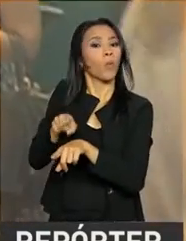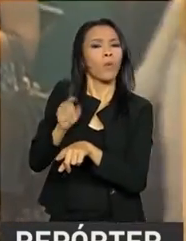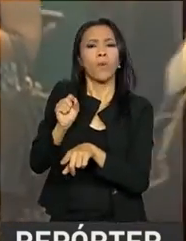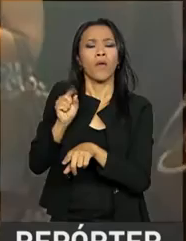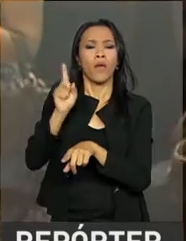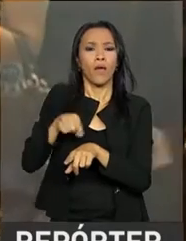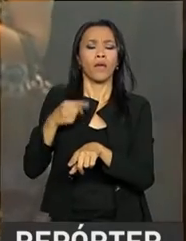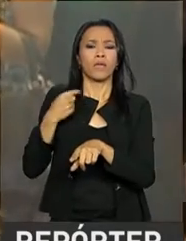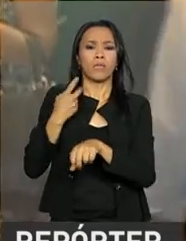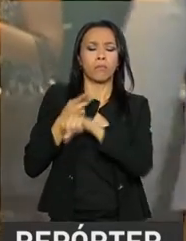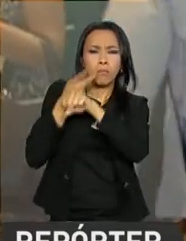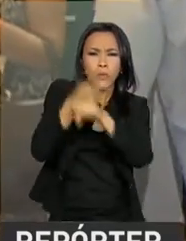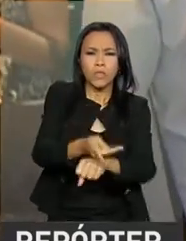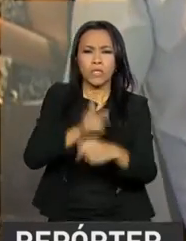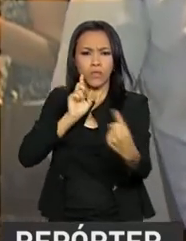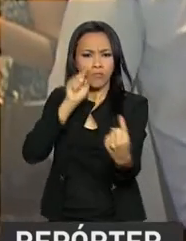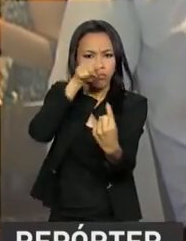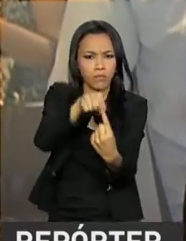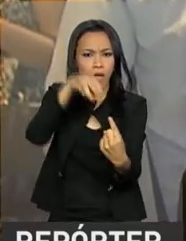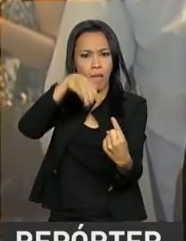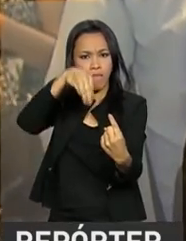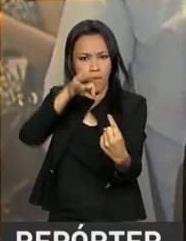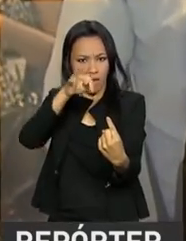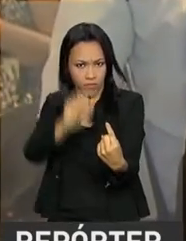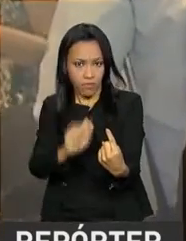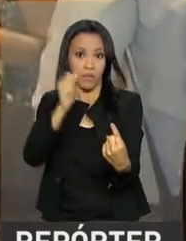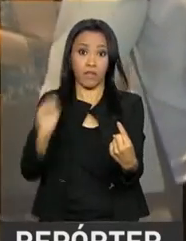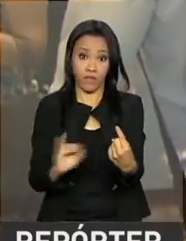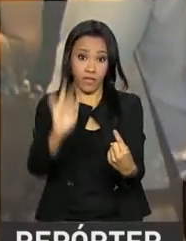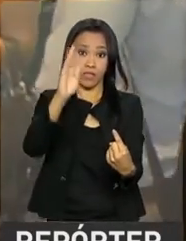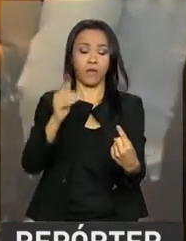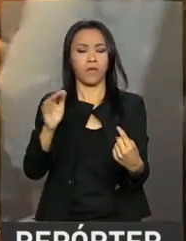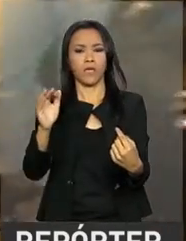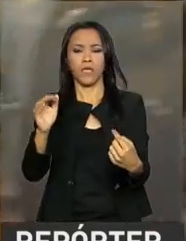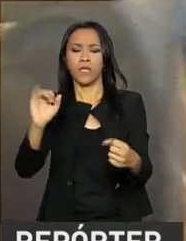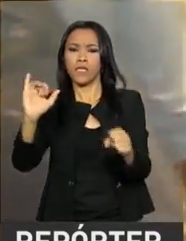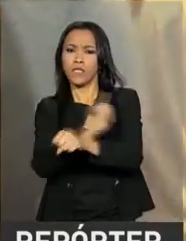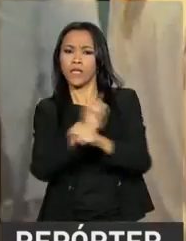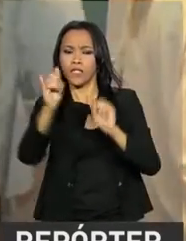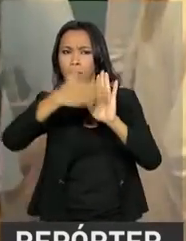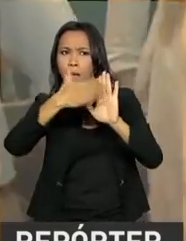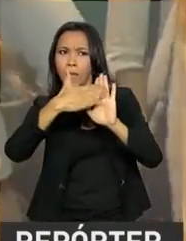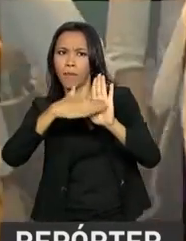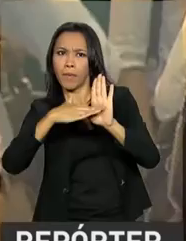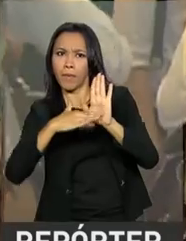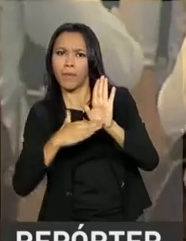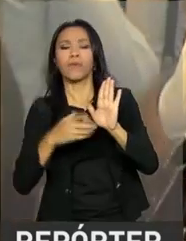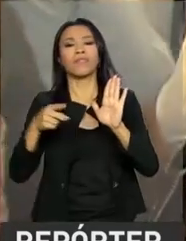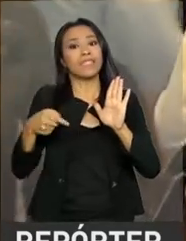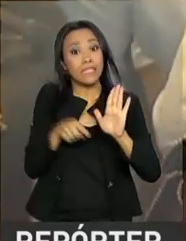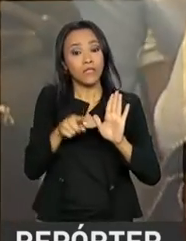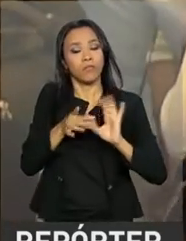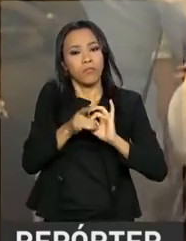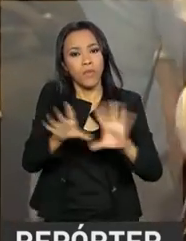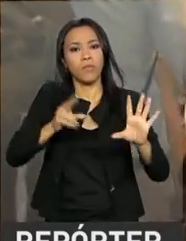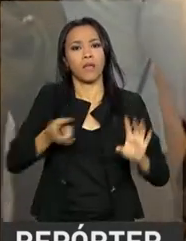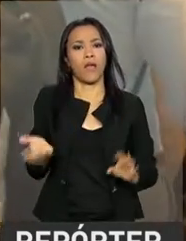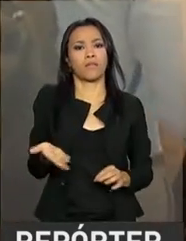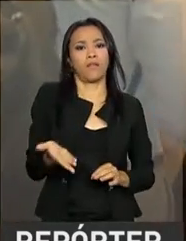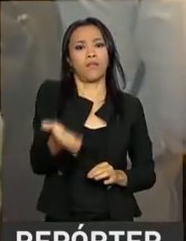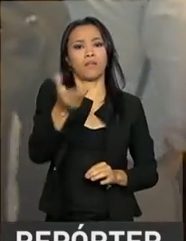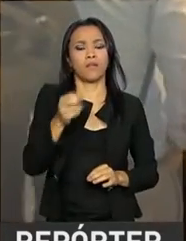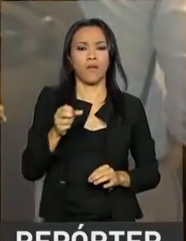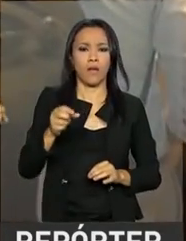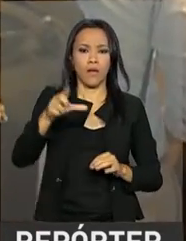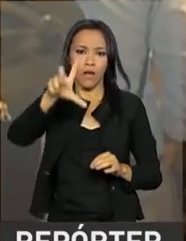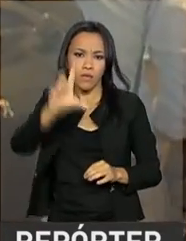perseverança em busca da Meta da inflação e medidas acertadas do governo permitem a aceleração na queda da